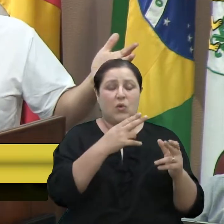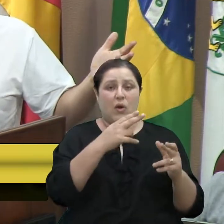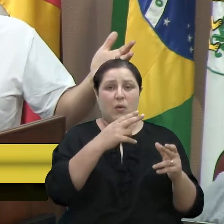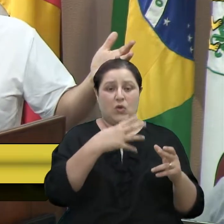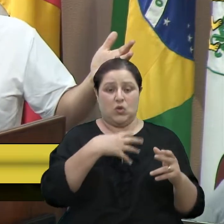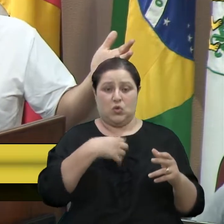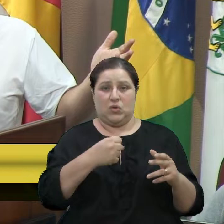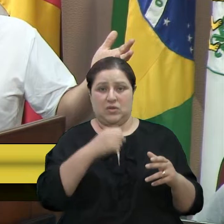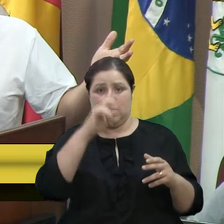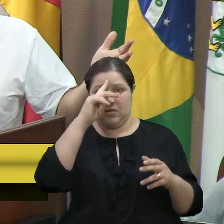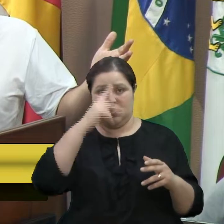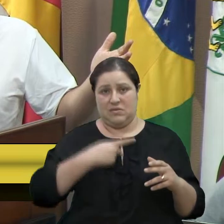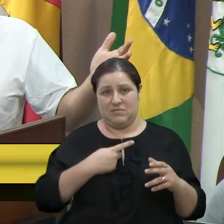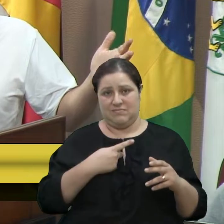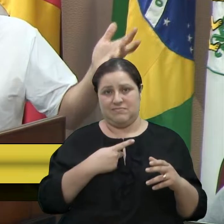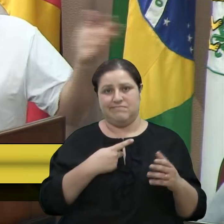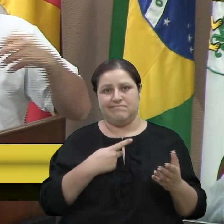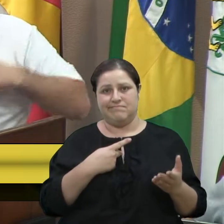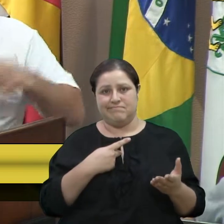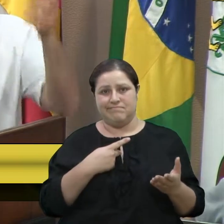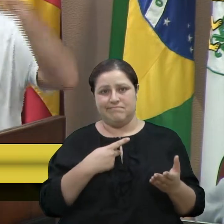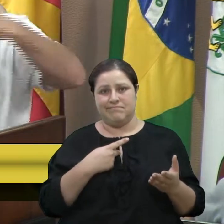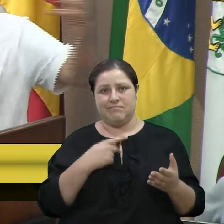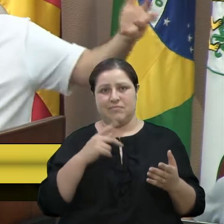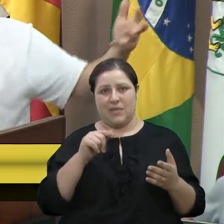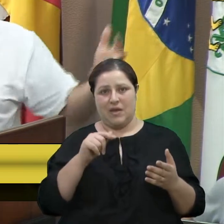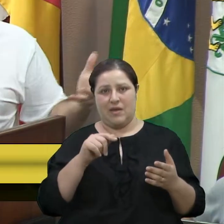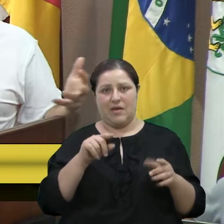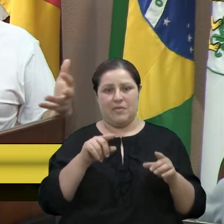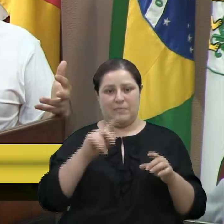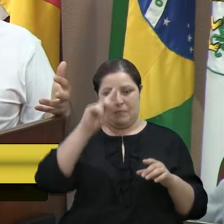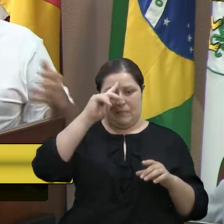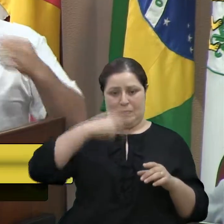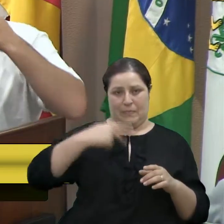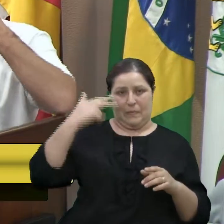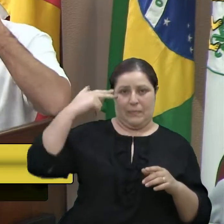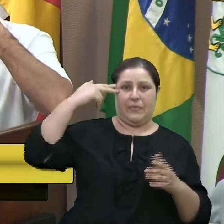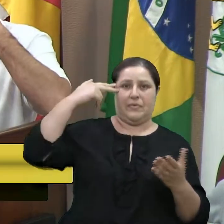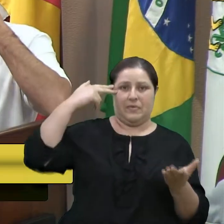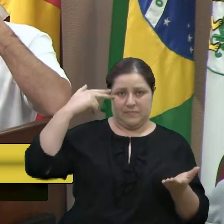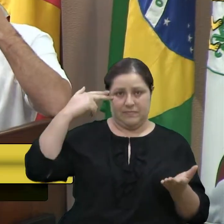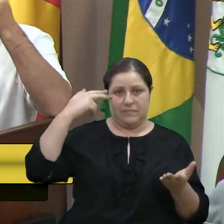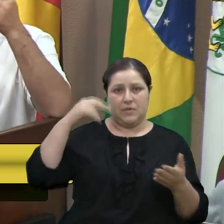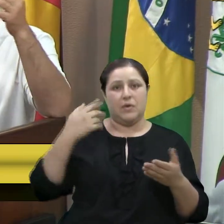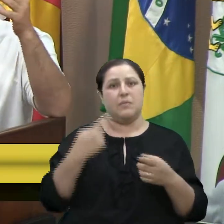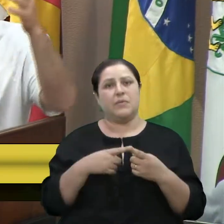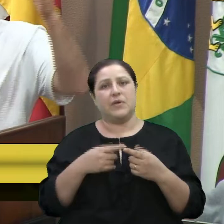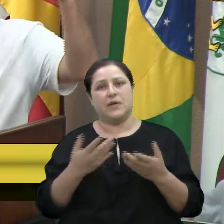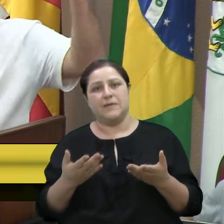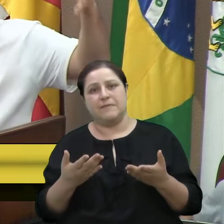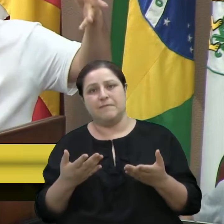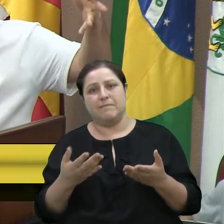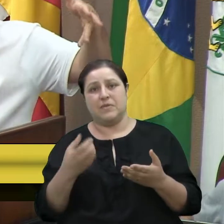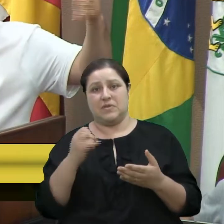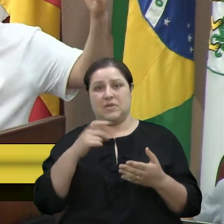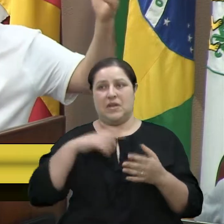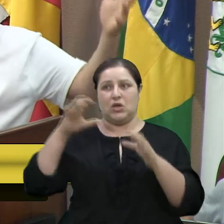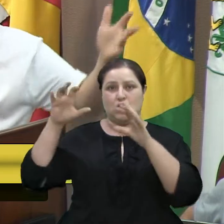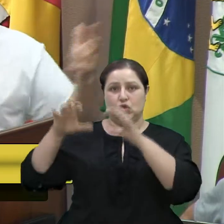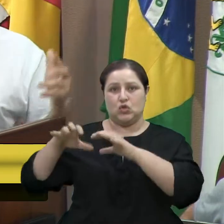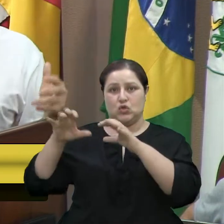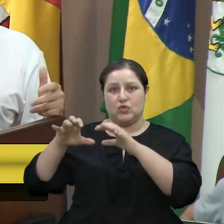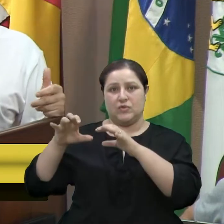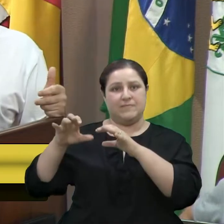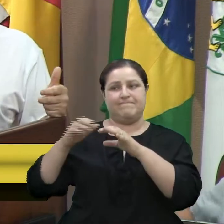mesmos. Né? Os assassinos e suicidas dele mesmo. Por quê? Se tem chuva, eles não